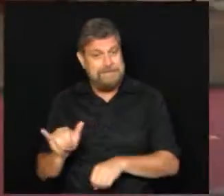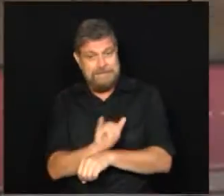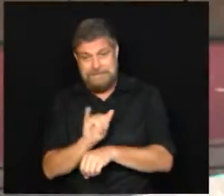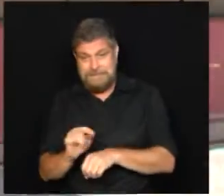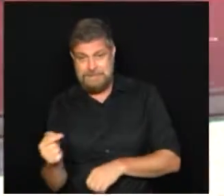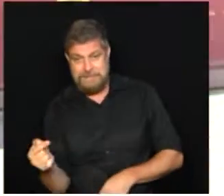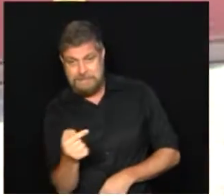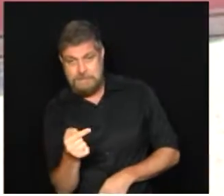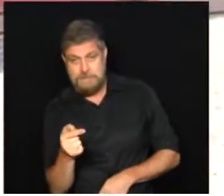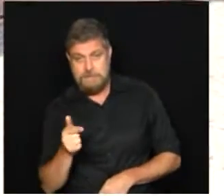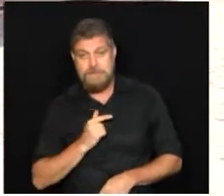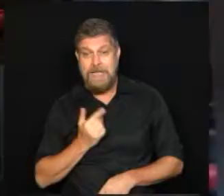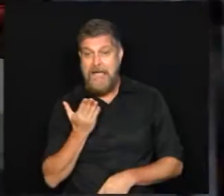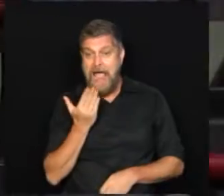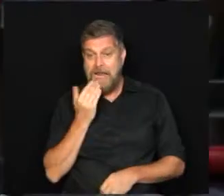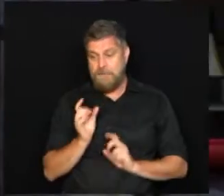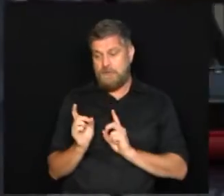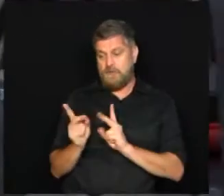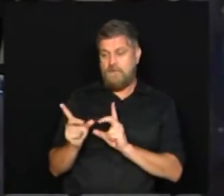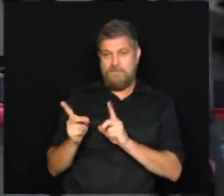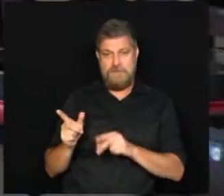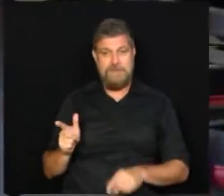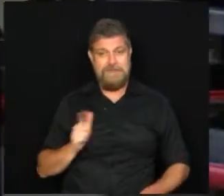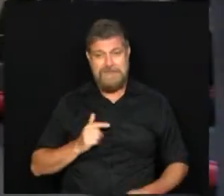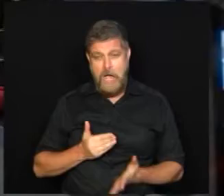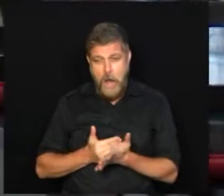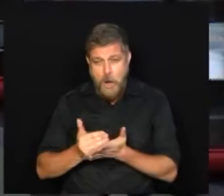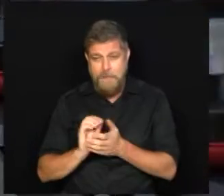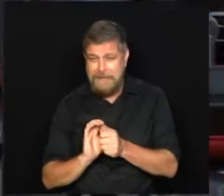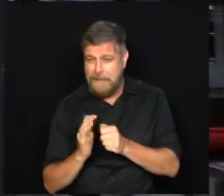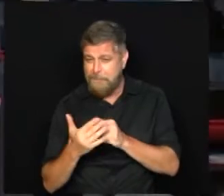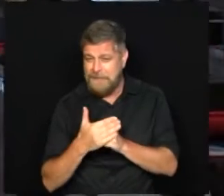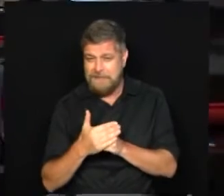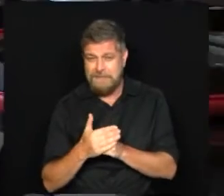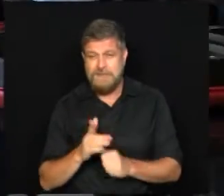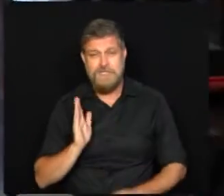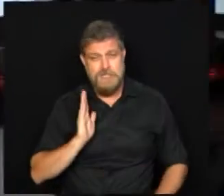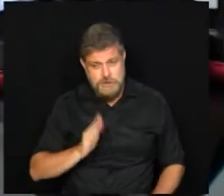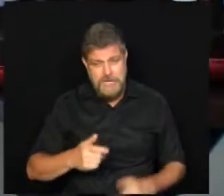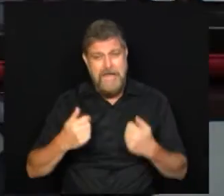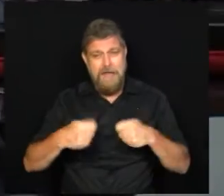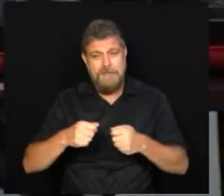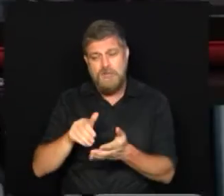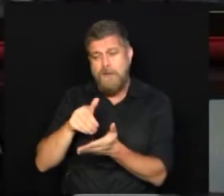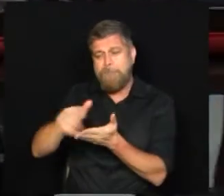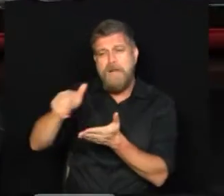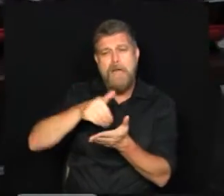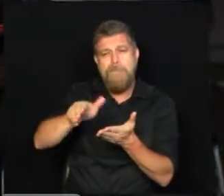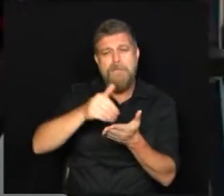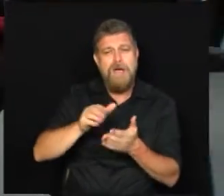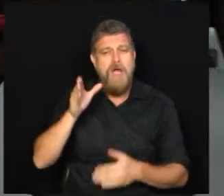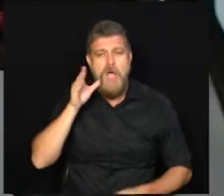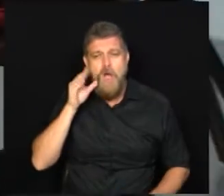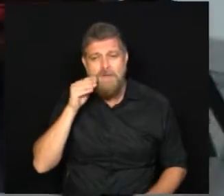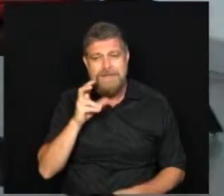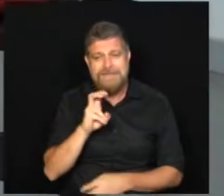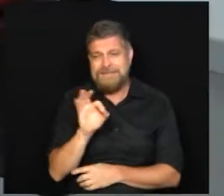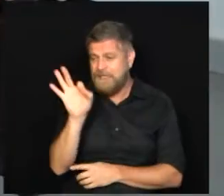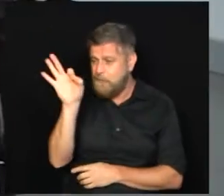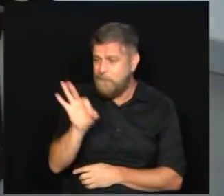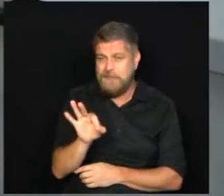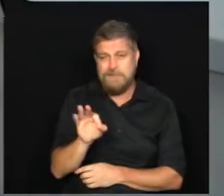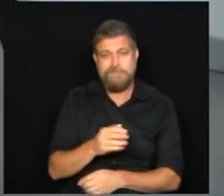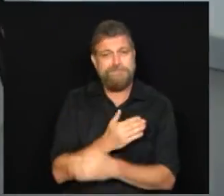por essa rede alimentícia que desde o início da pandemia já precisou demitir praticamente Metade